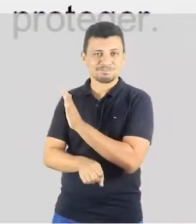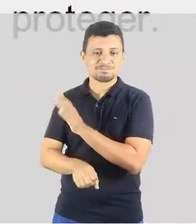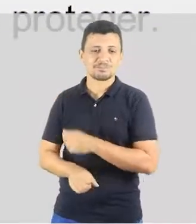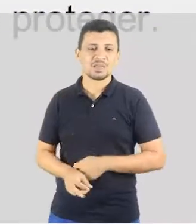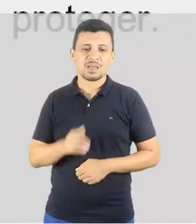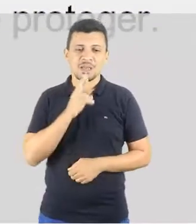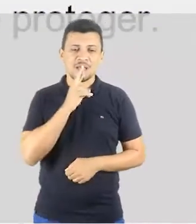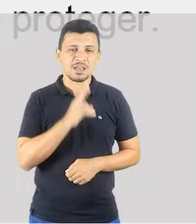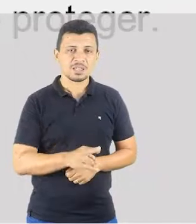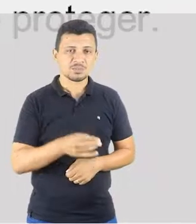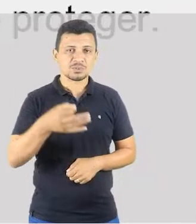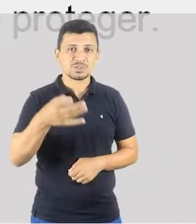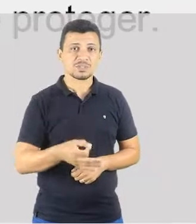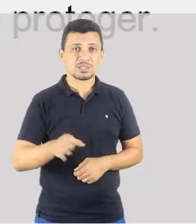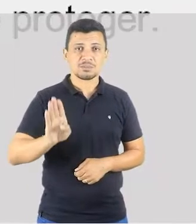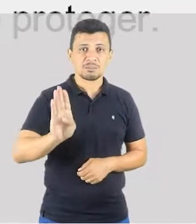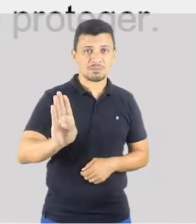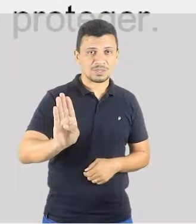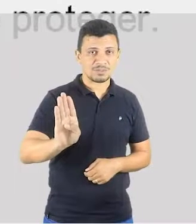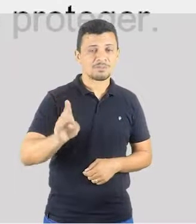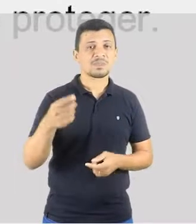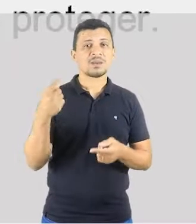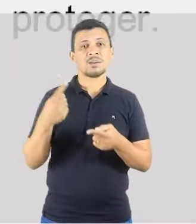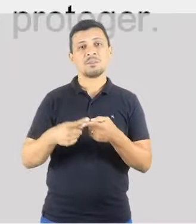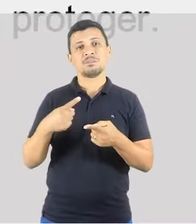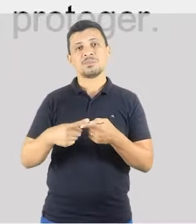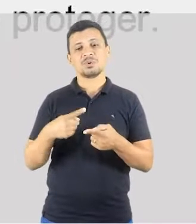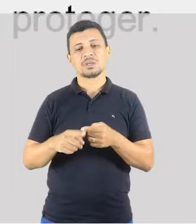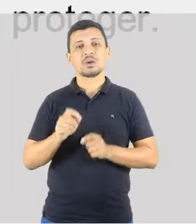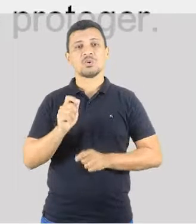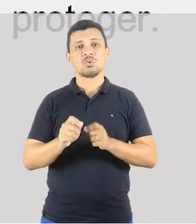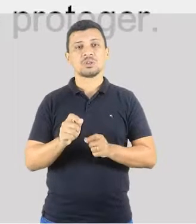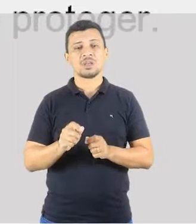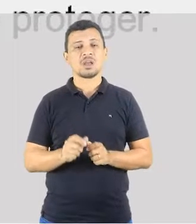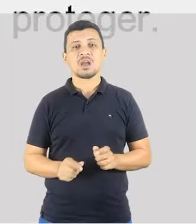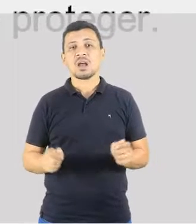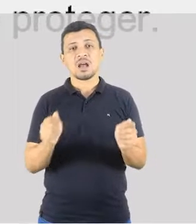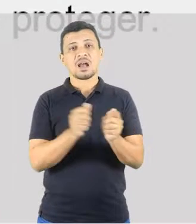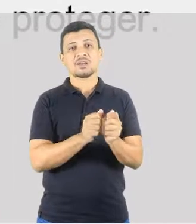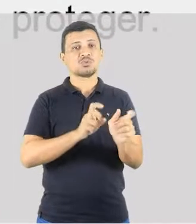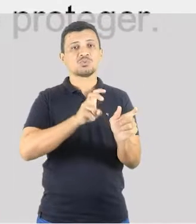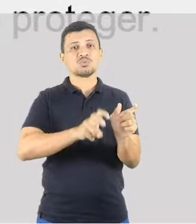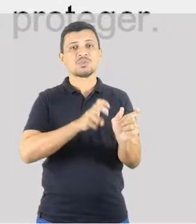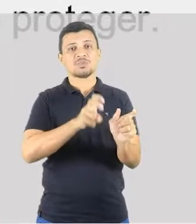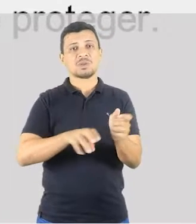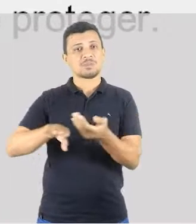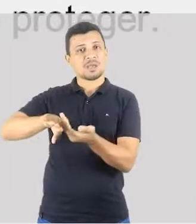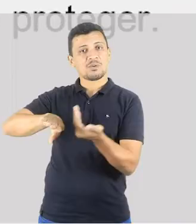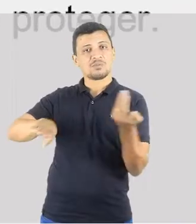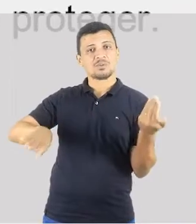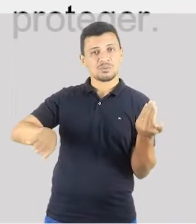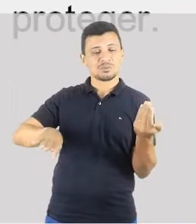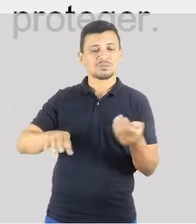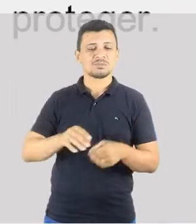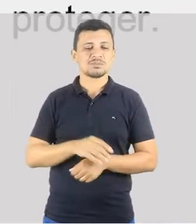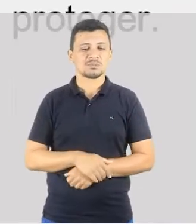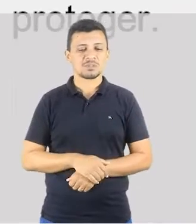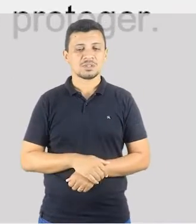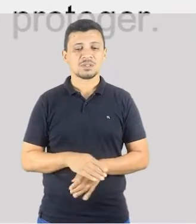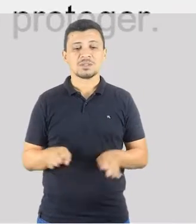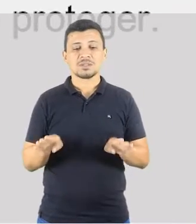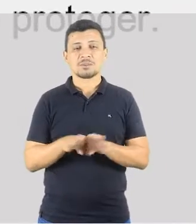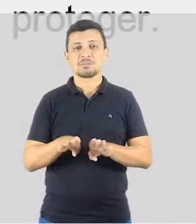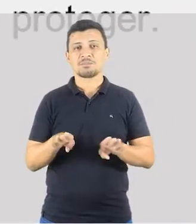é letra B de bola, porque ele isolou o adjunto adverbial anteposto, tá? É importante que